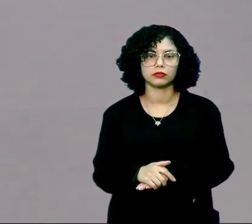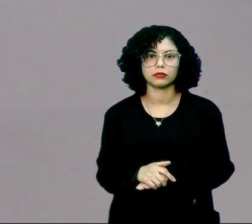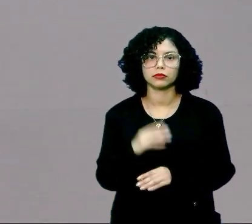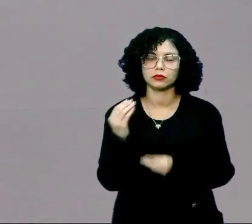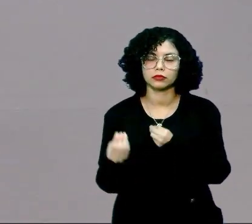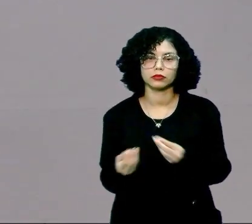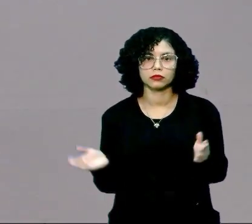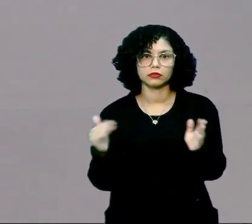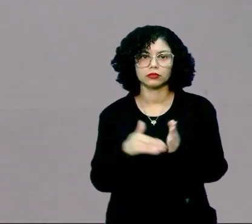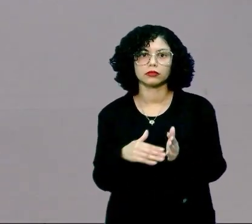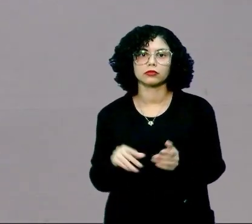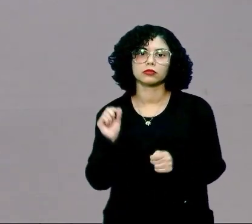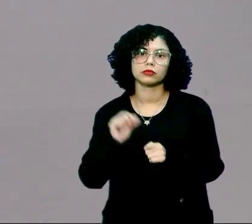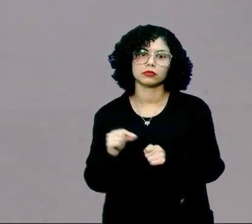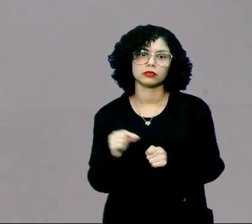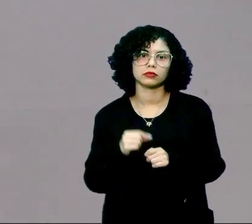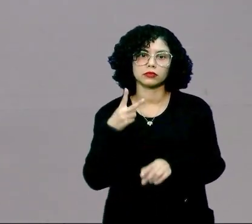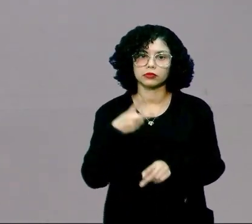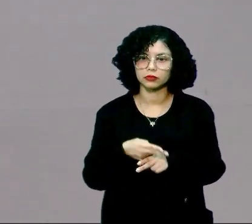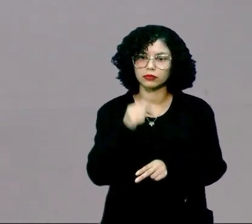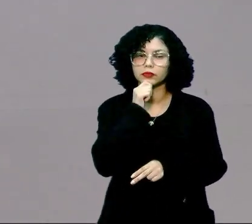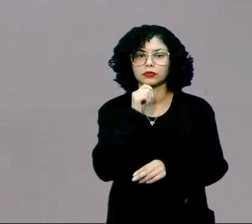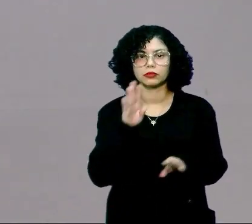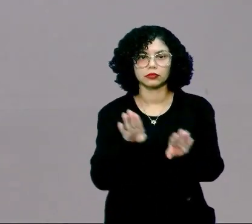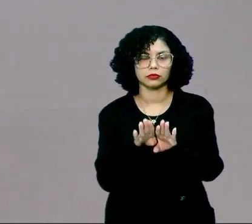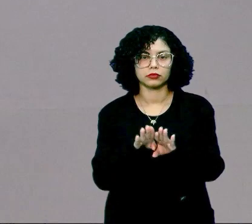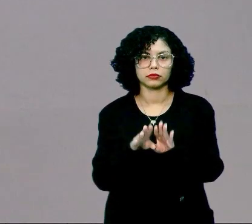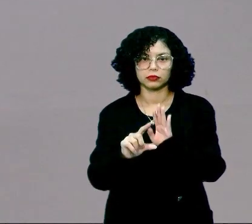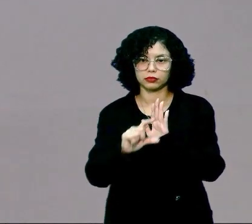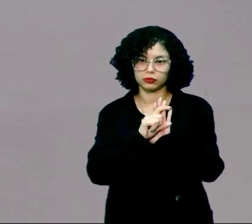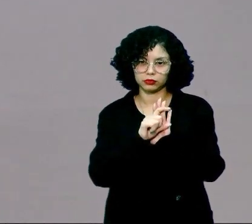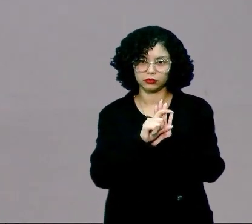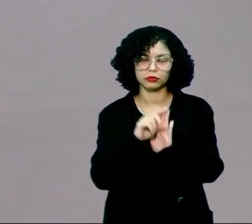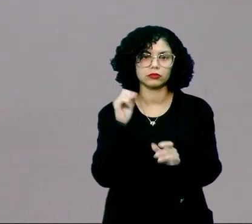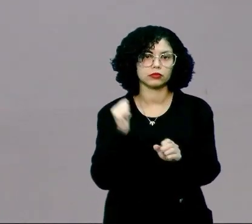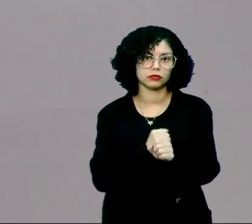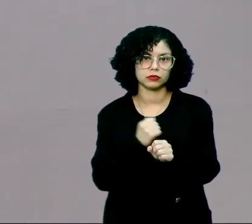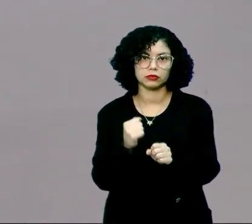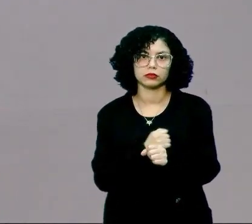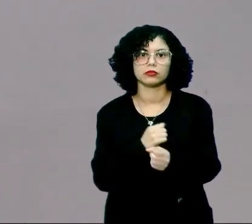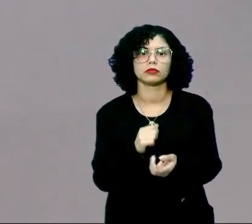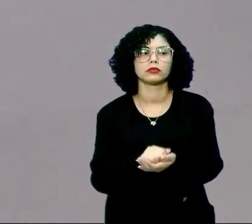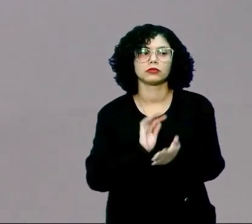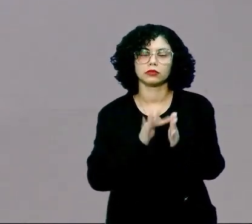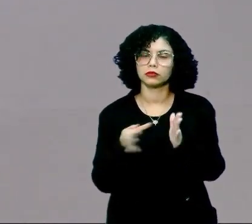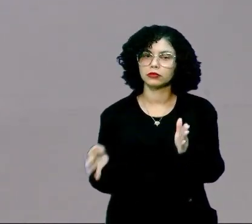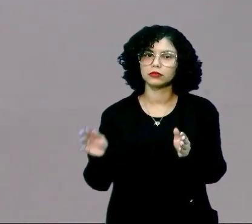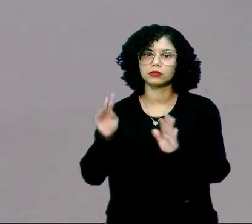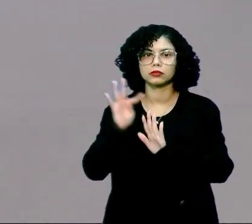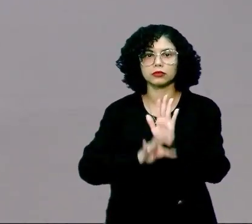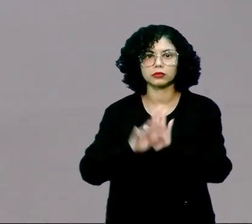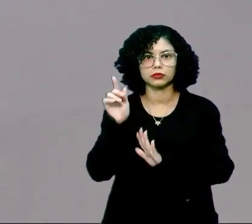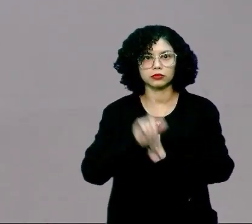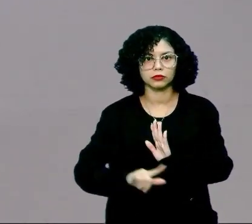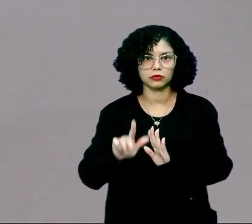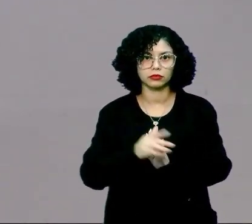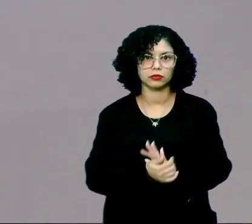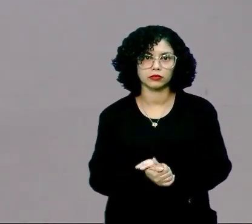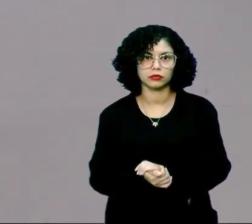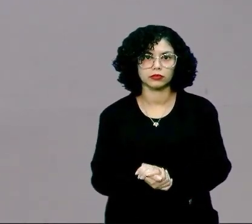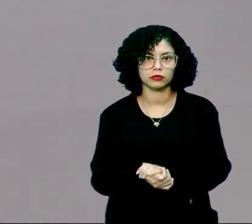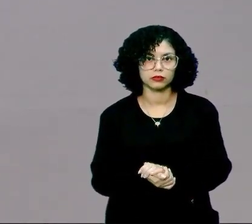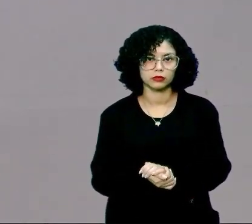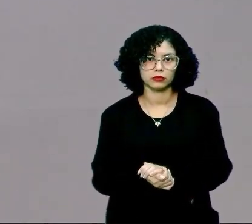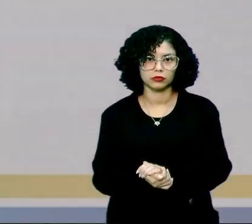falei até agora, a gente vai fazer agora um recorte acerca dessa construção da função desse texto literário, tá?